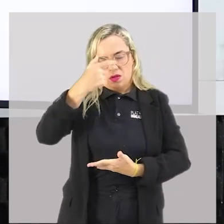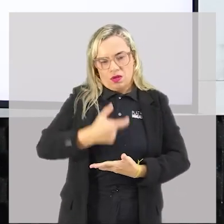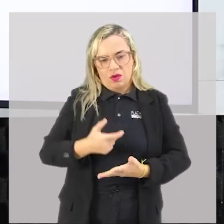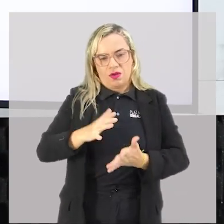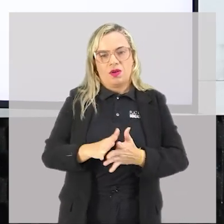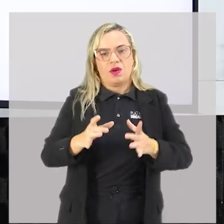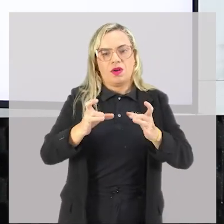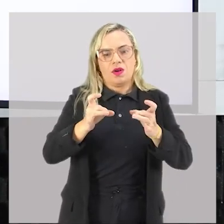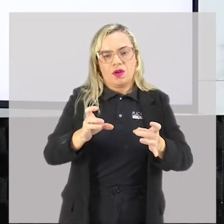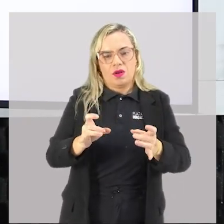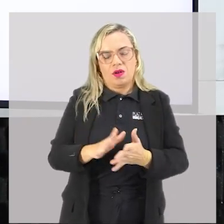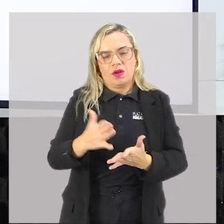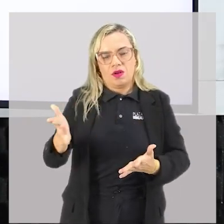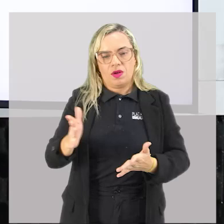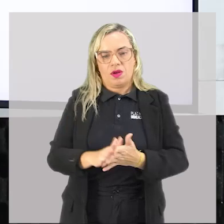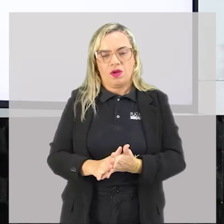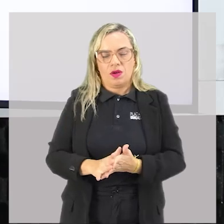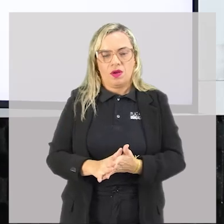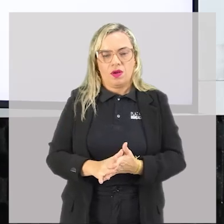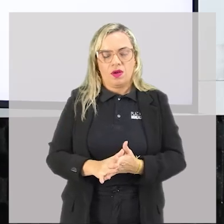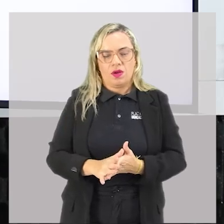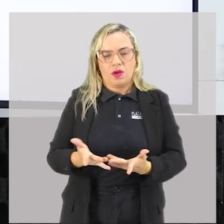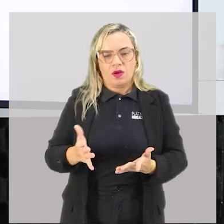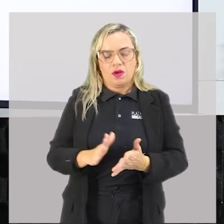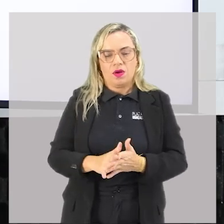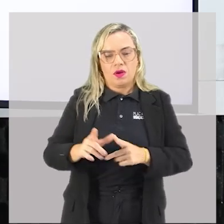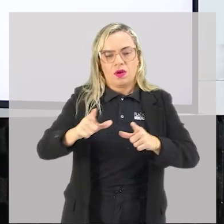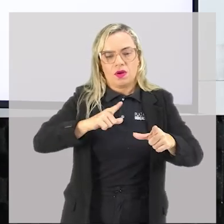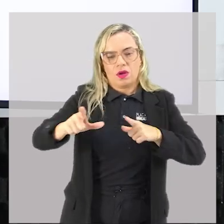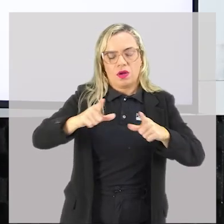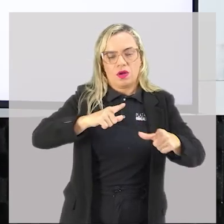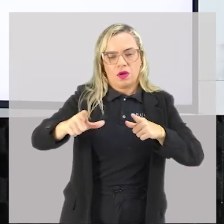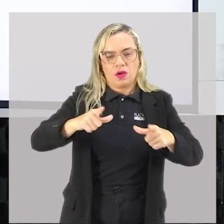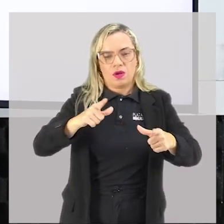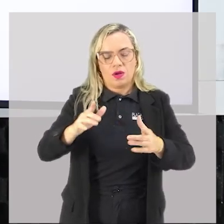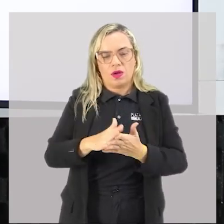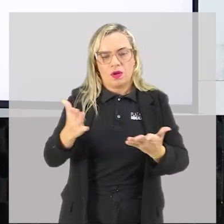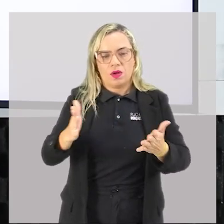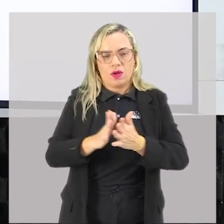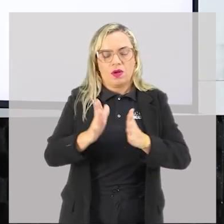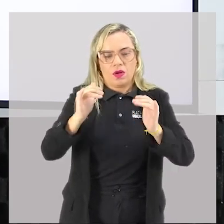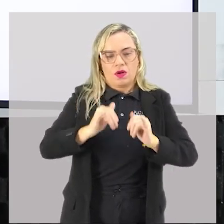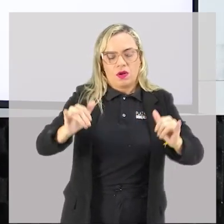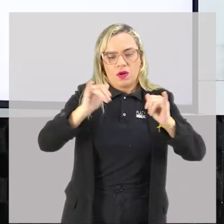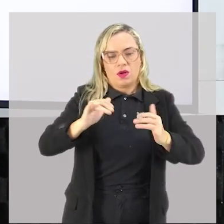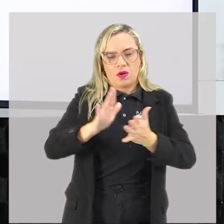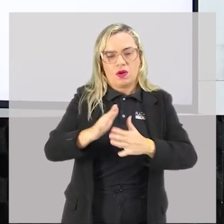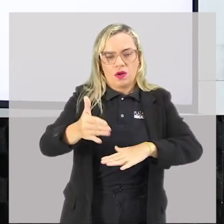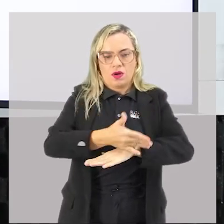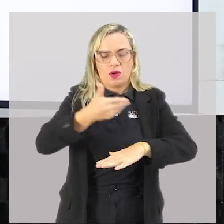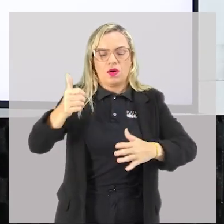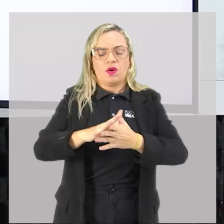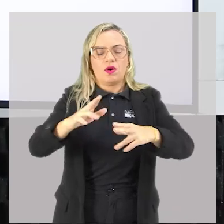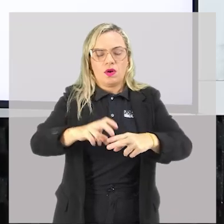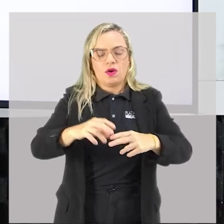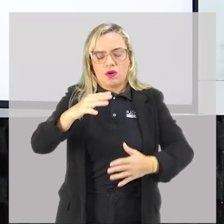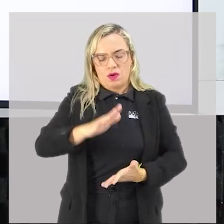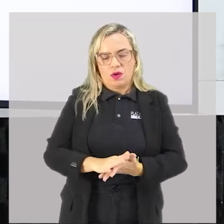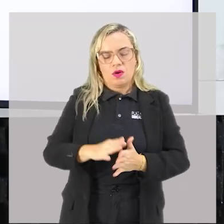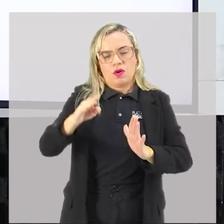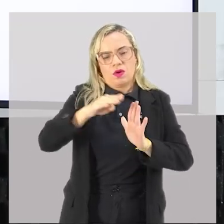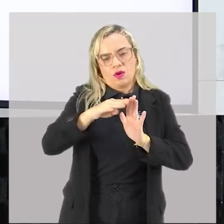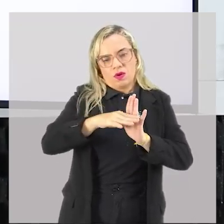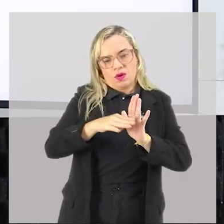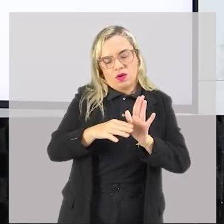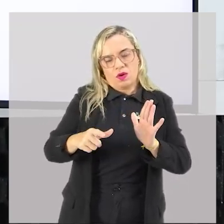vender para aquela vaga, para aquela posição. A propaganda é você dizer, não, eu sou melhor por isso, por isso, por isso, eu acredito que